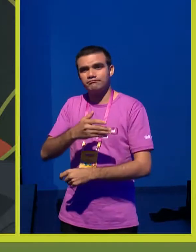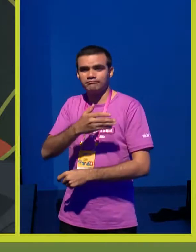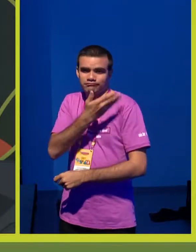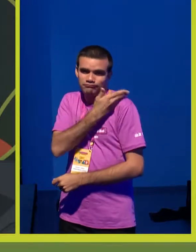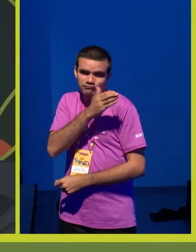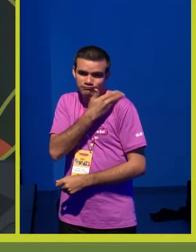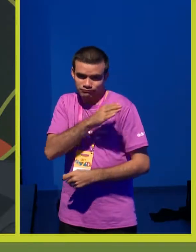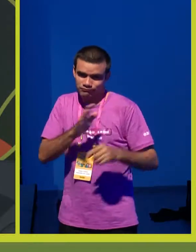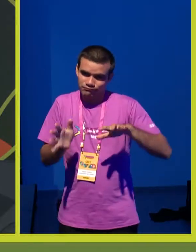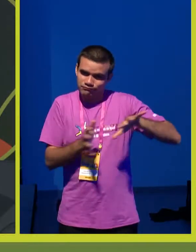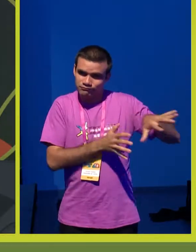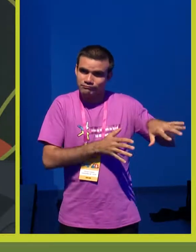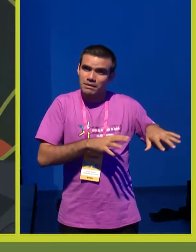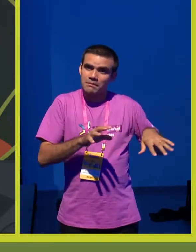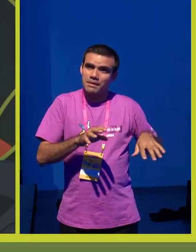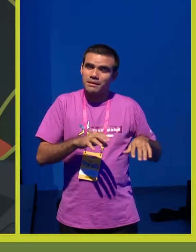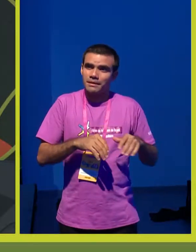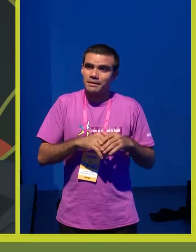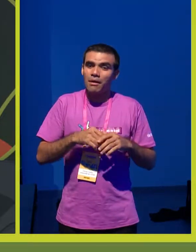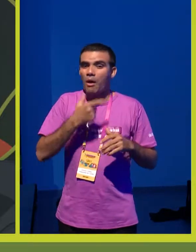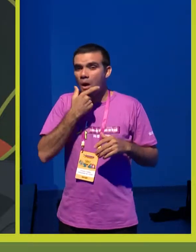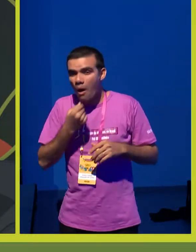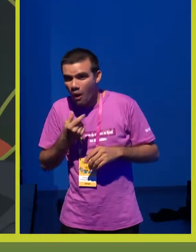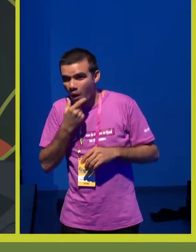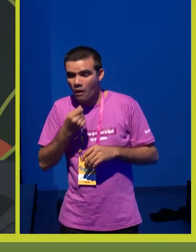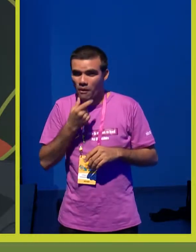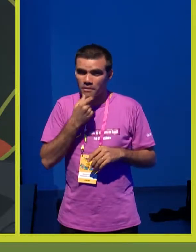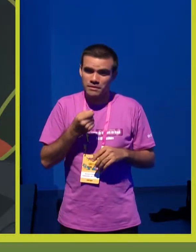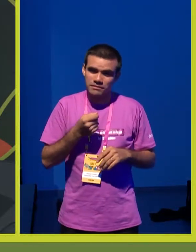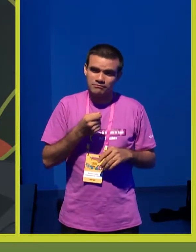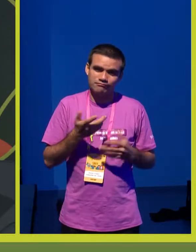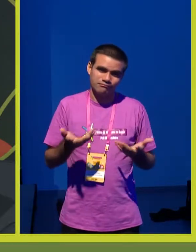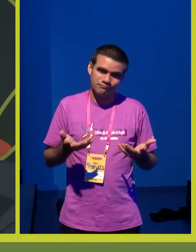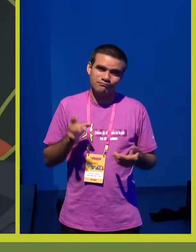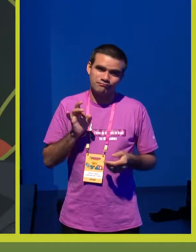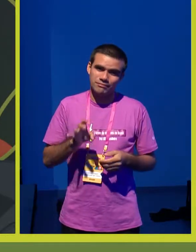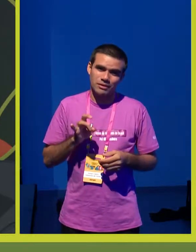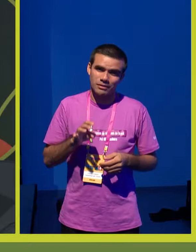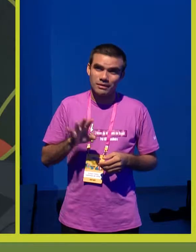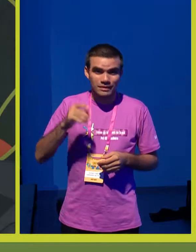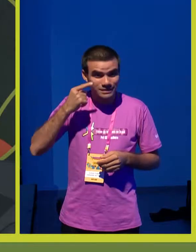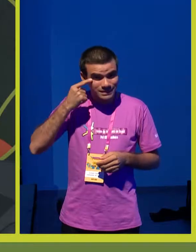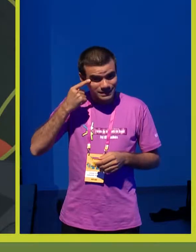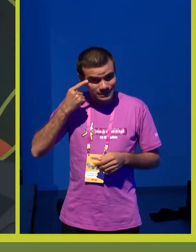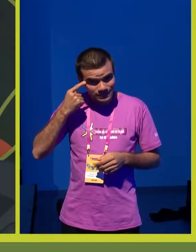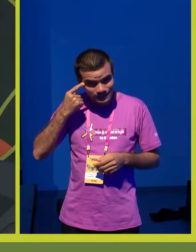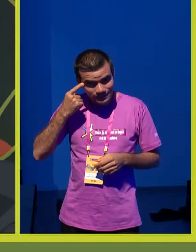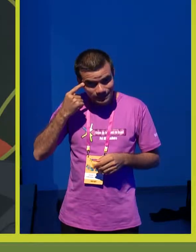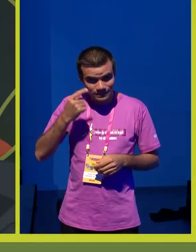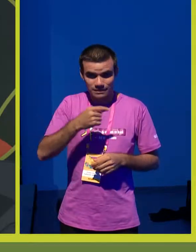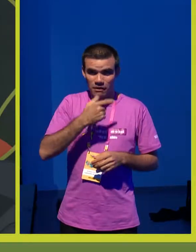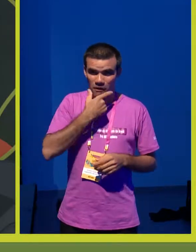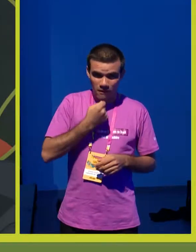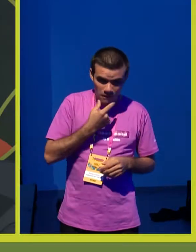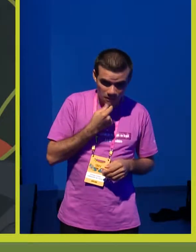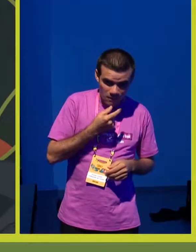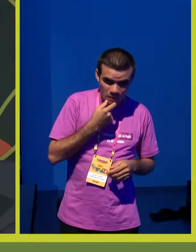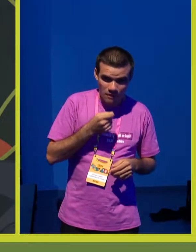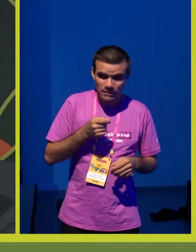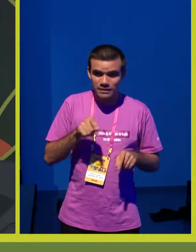de lado mais masculina e ariana ou no caso da China masculina e